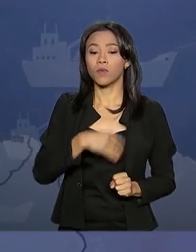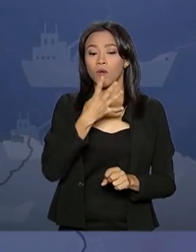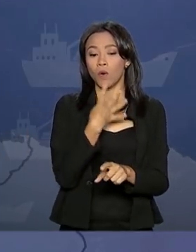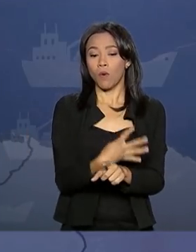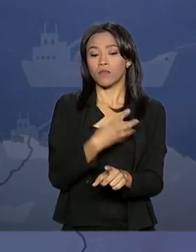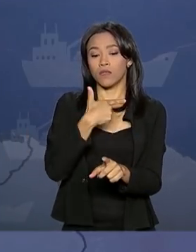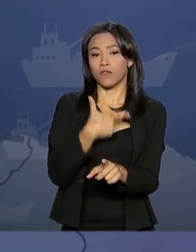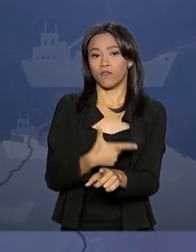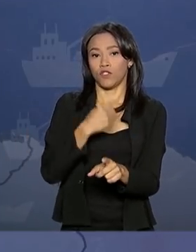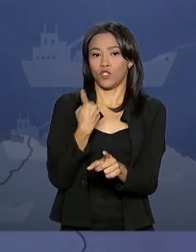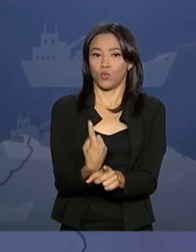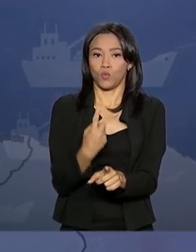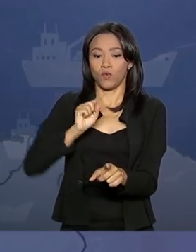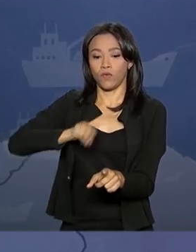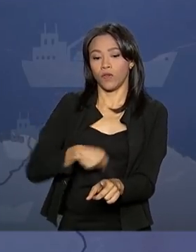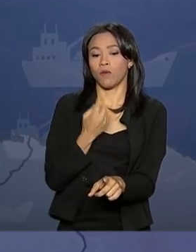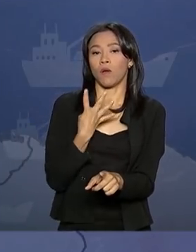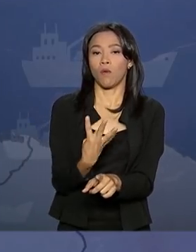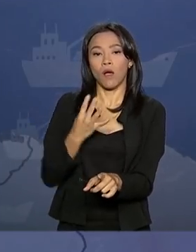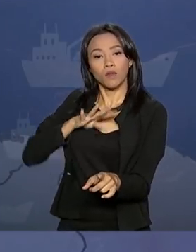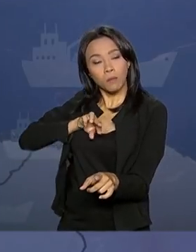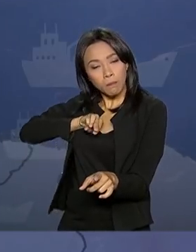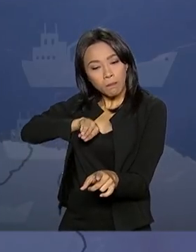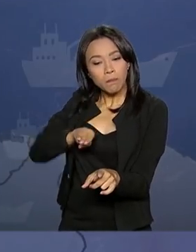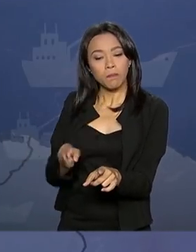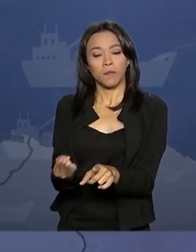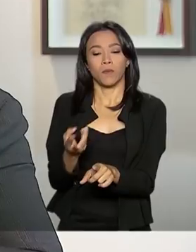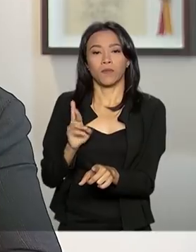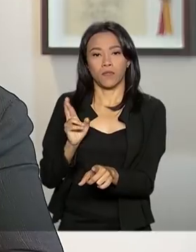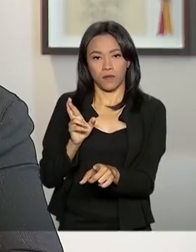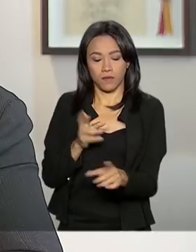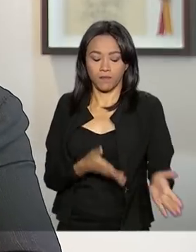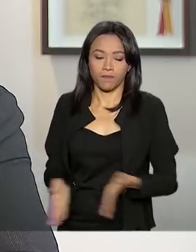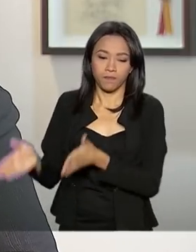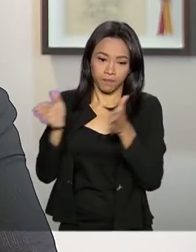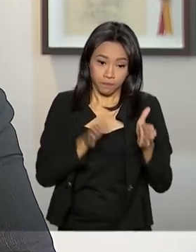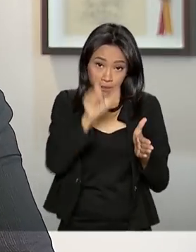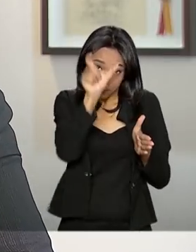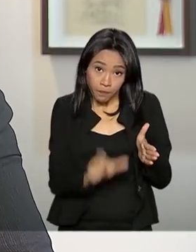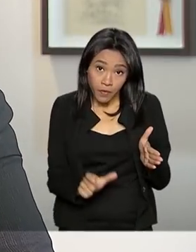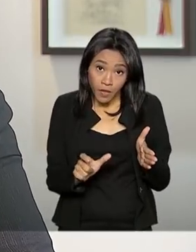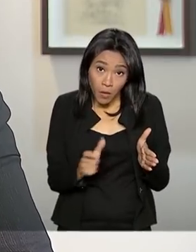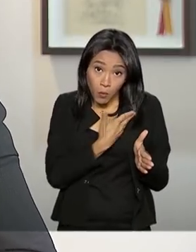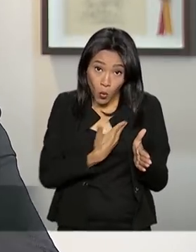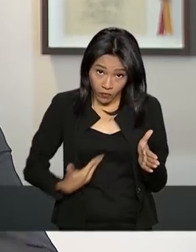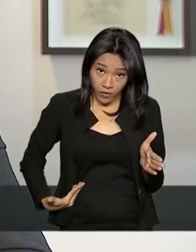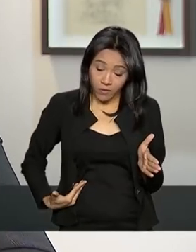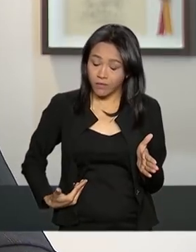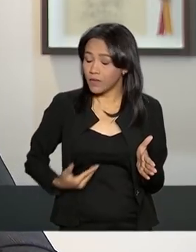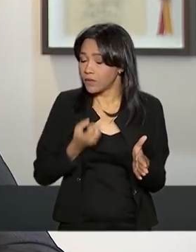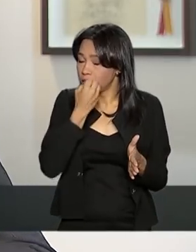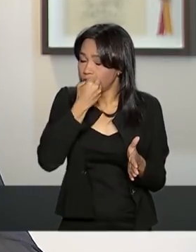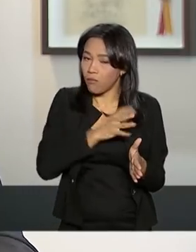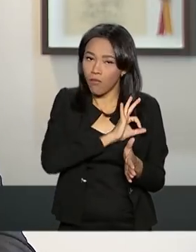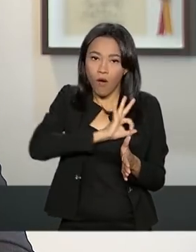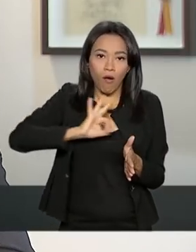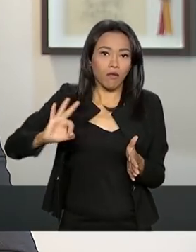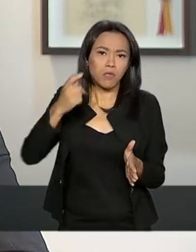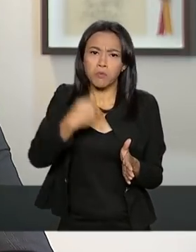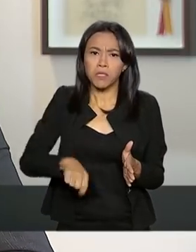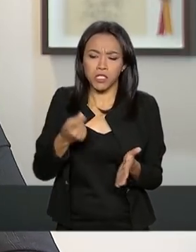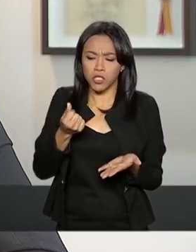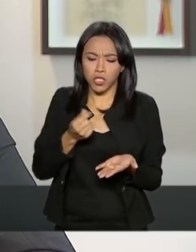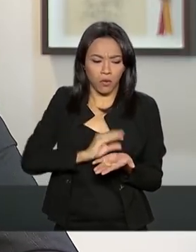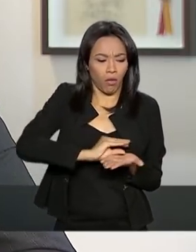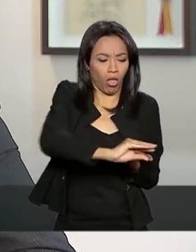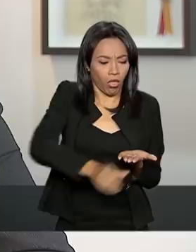421,4 milhões de reais. Para o governo, isso é muito vantajoso, porque o governo não precisa investir nada,